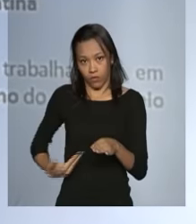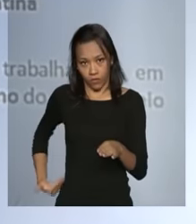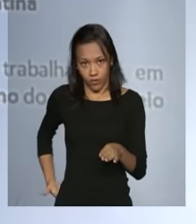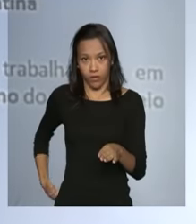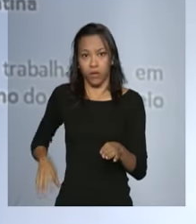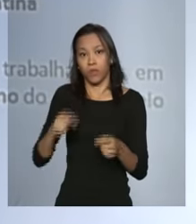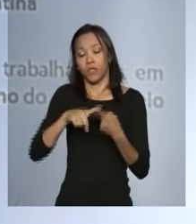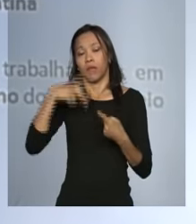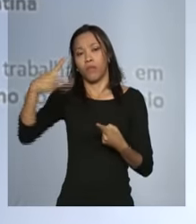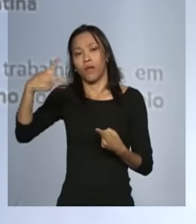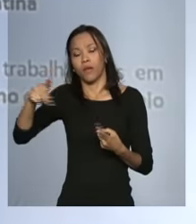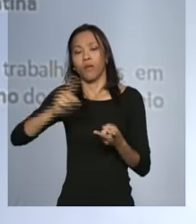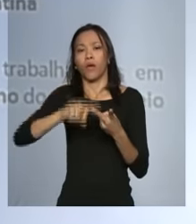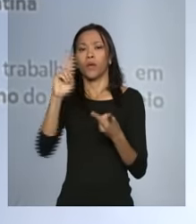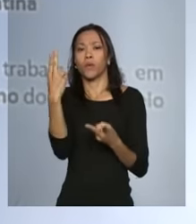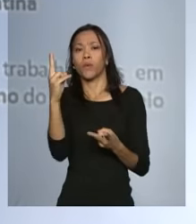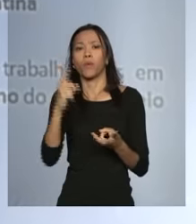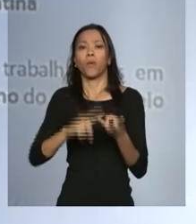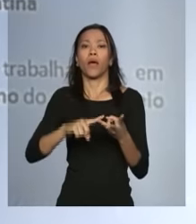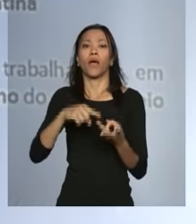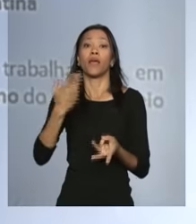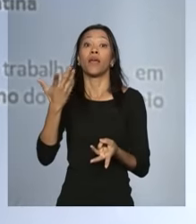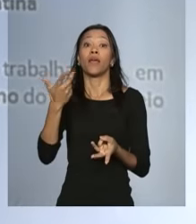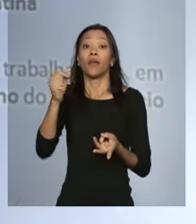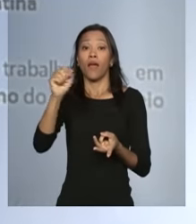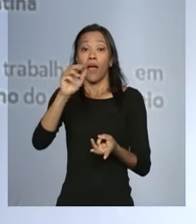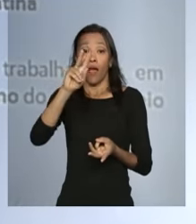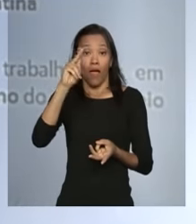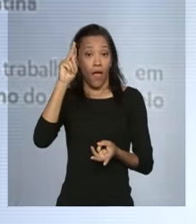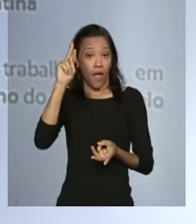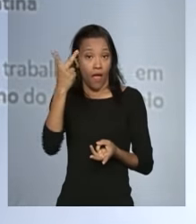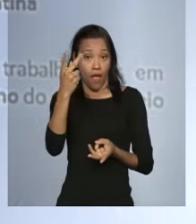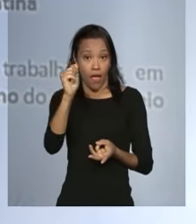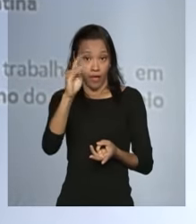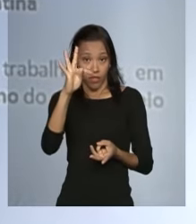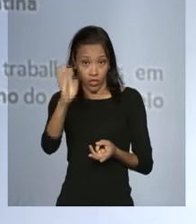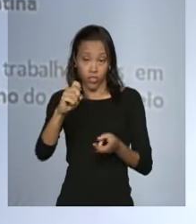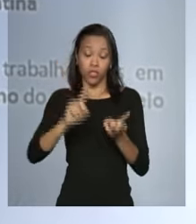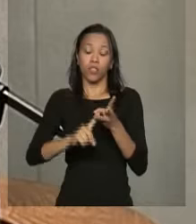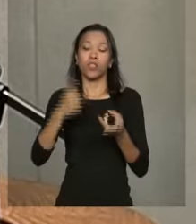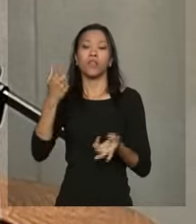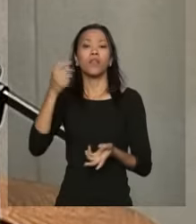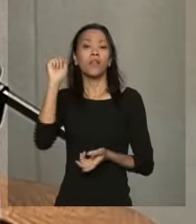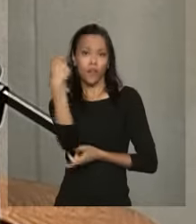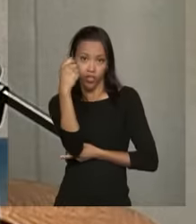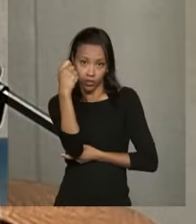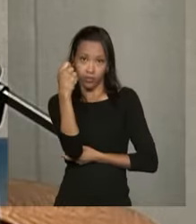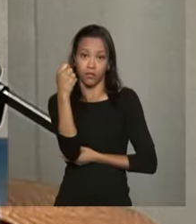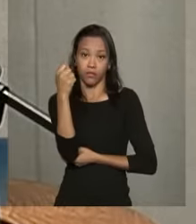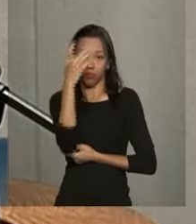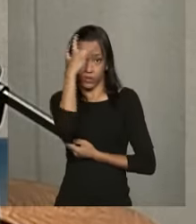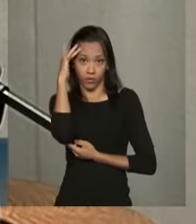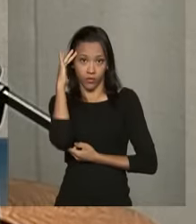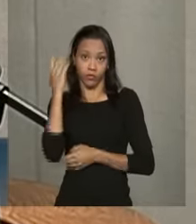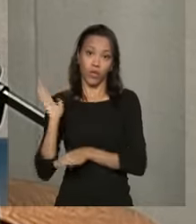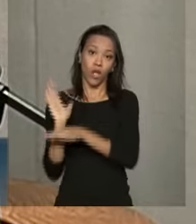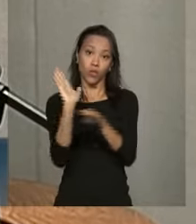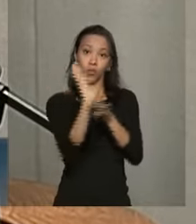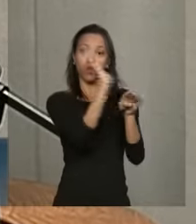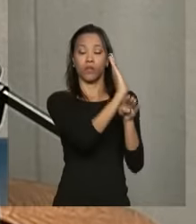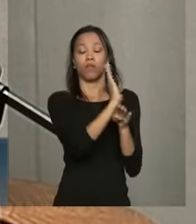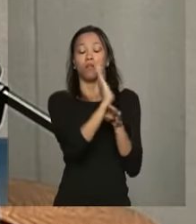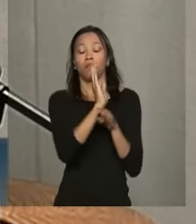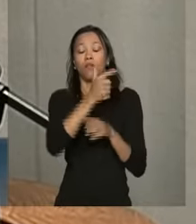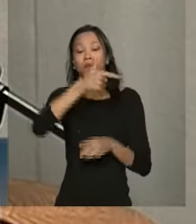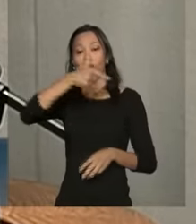Paraguai peru Haiti Bolívia e Argentina e para finalizar o dado do Ministério do Trabalho e Emprego que